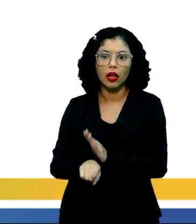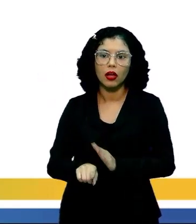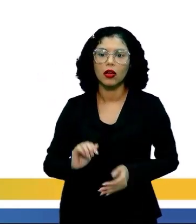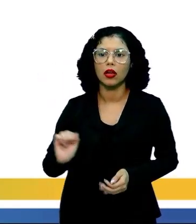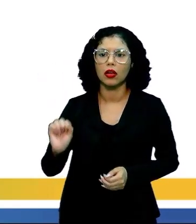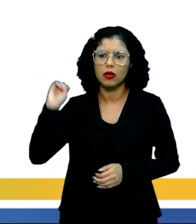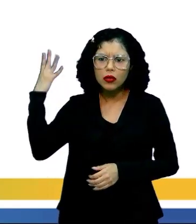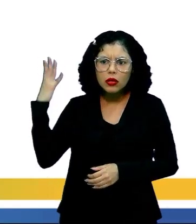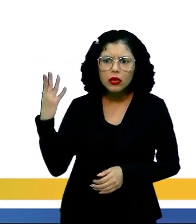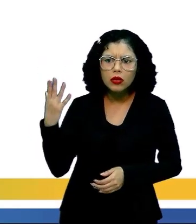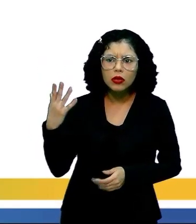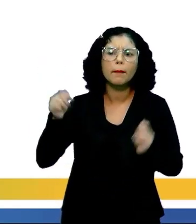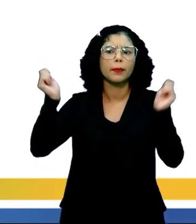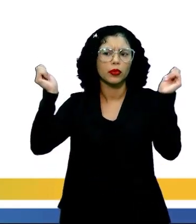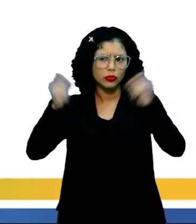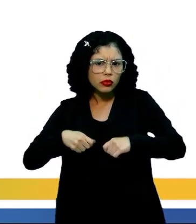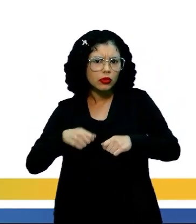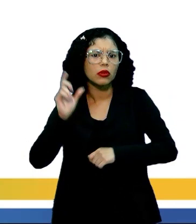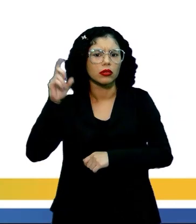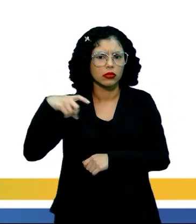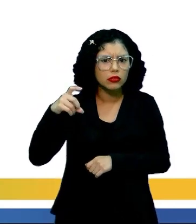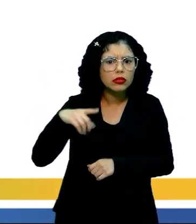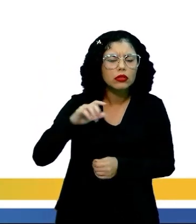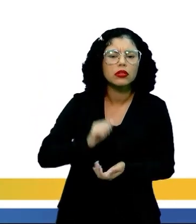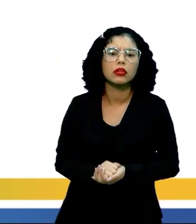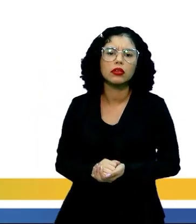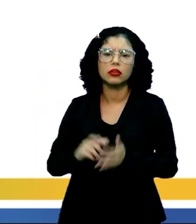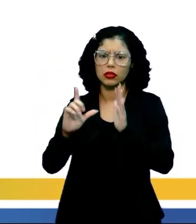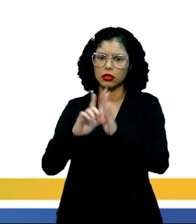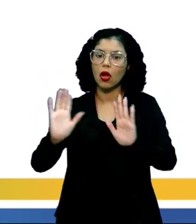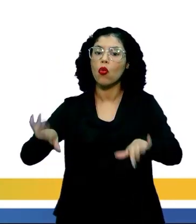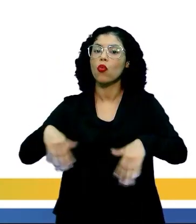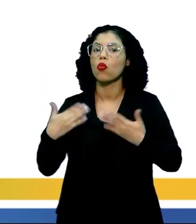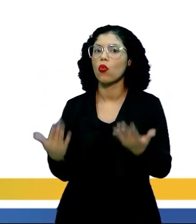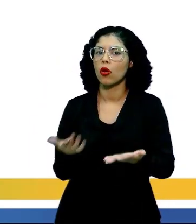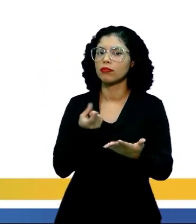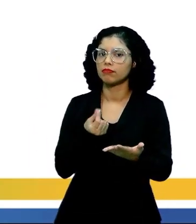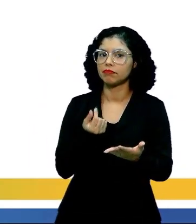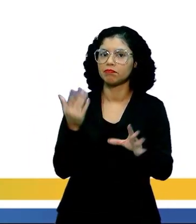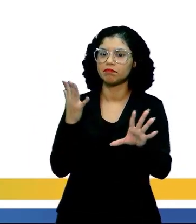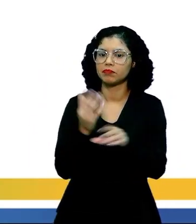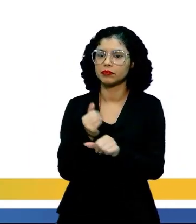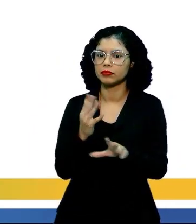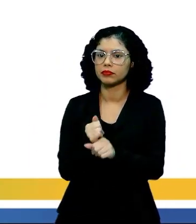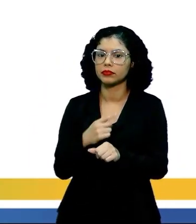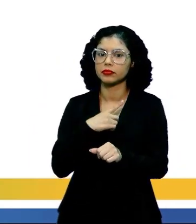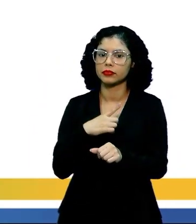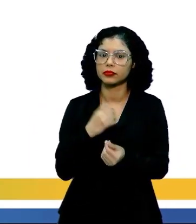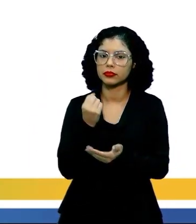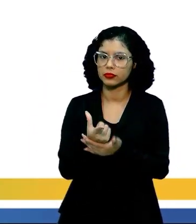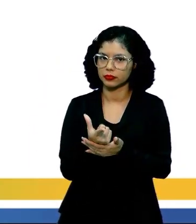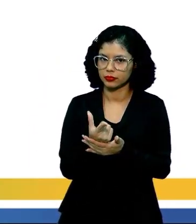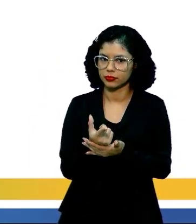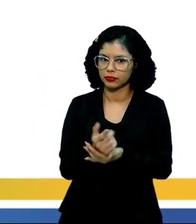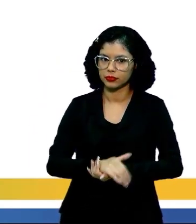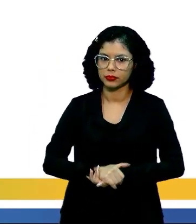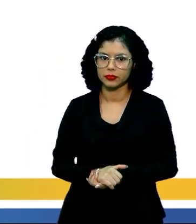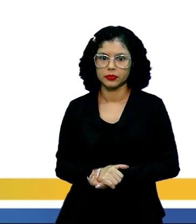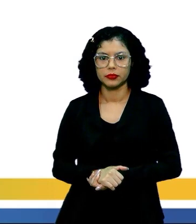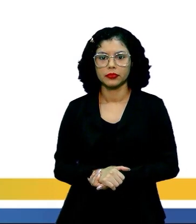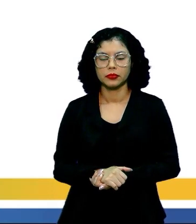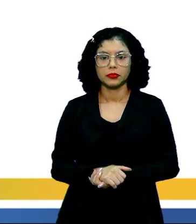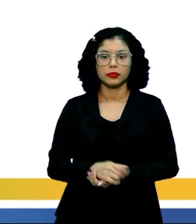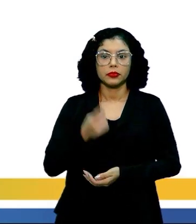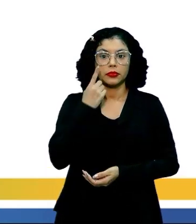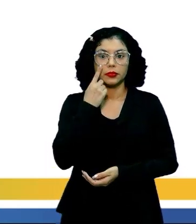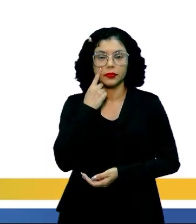é, caso esse cliente possuísse o cartão, qual é a economia adicional que obteria ao efetuar a compra?